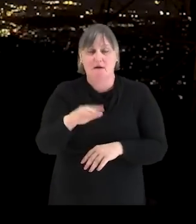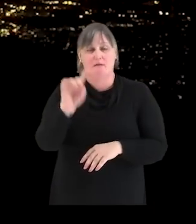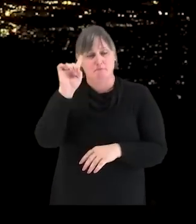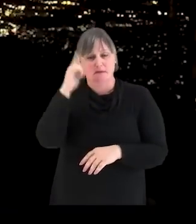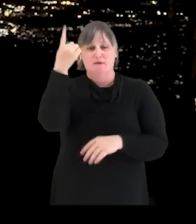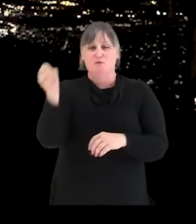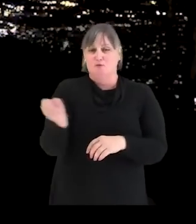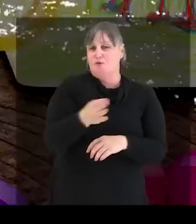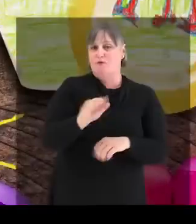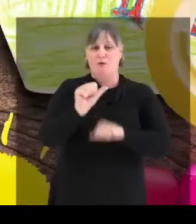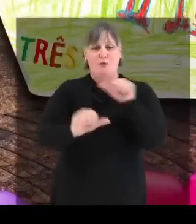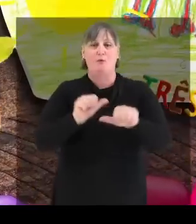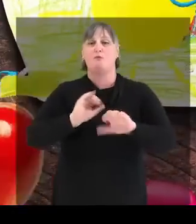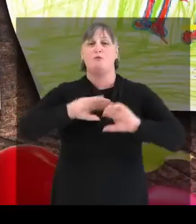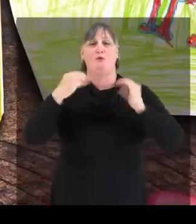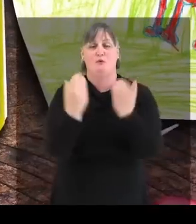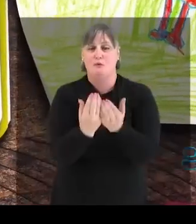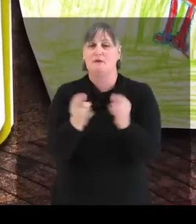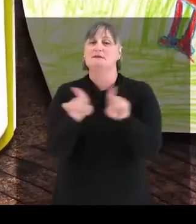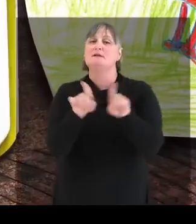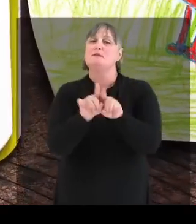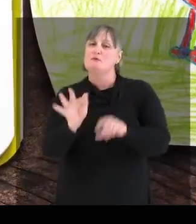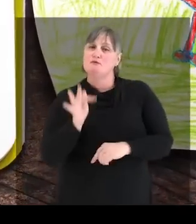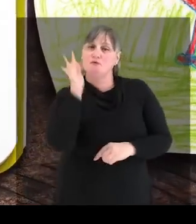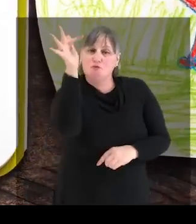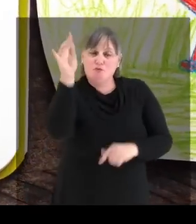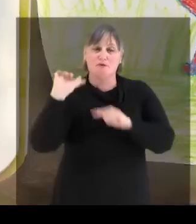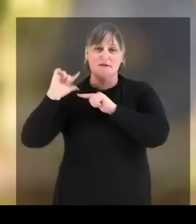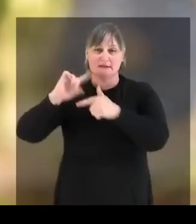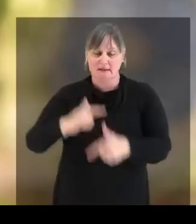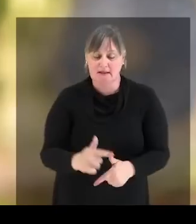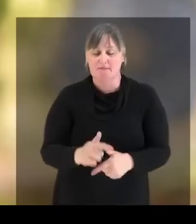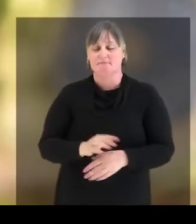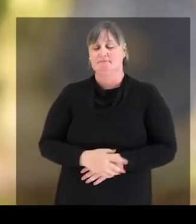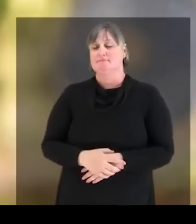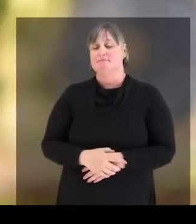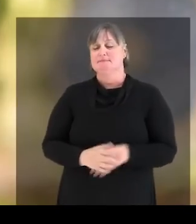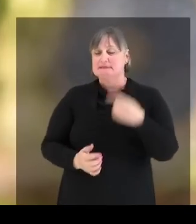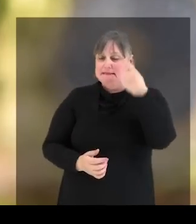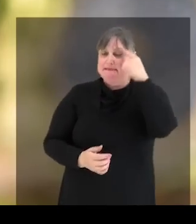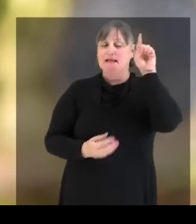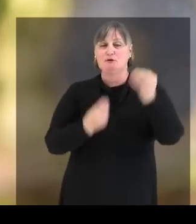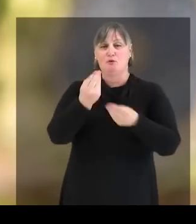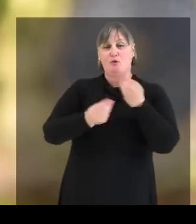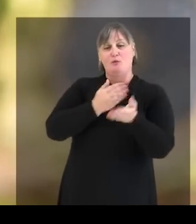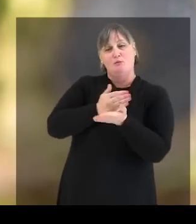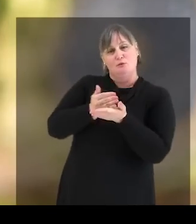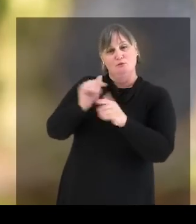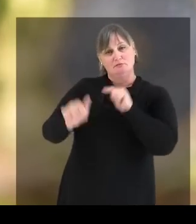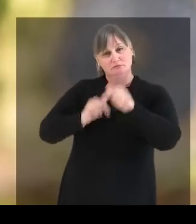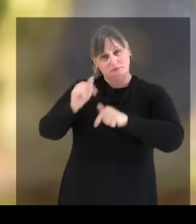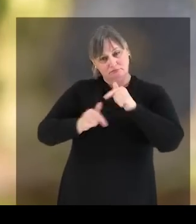uma comunidade e do futuro de toda uma geração. A ideia que resultou em todo esse trabalho, a ideia